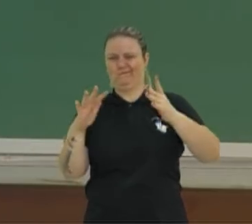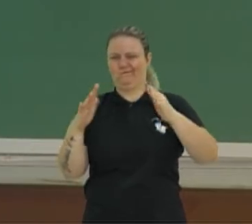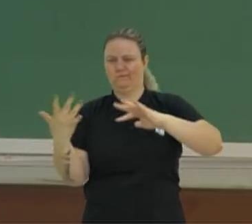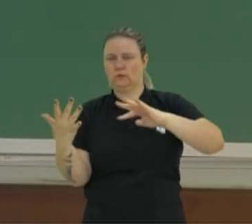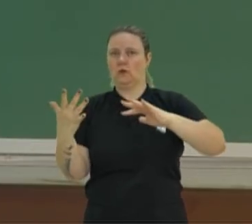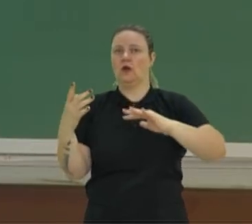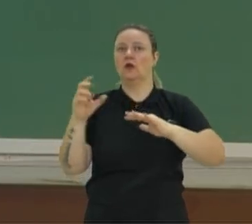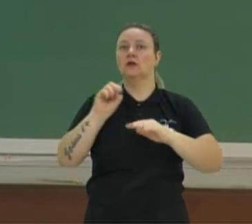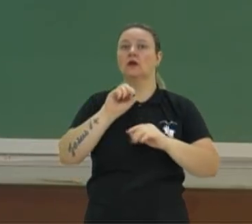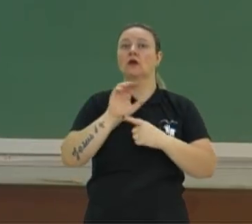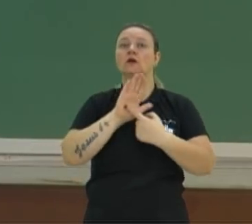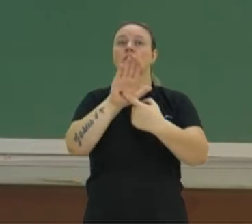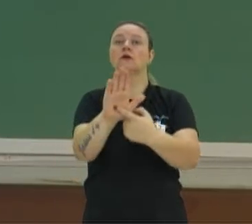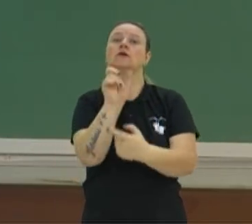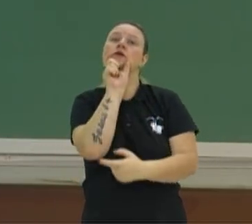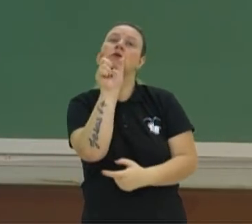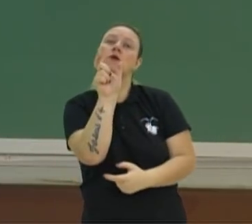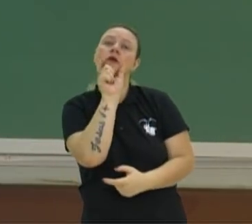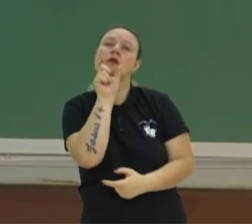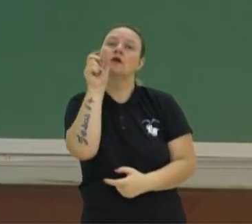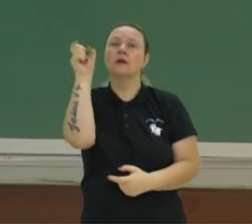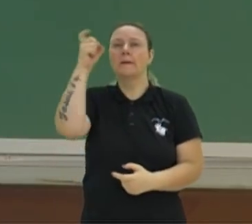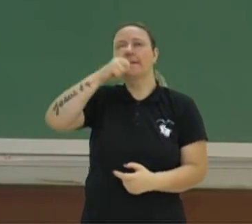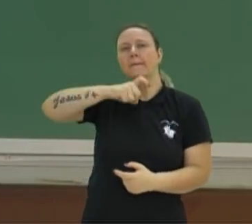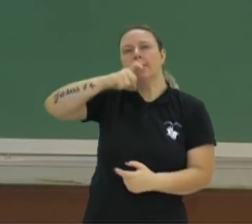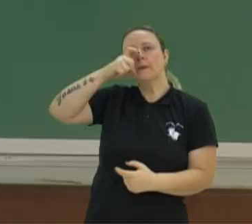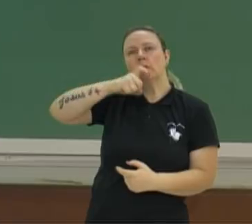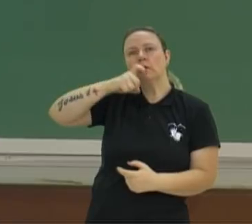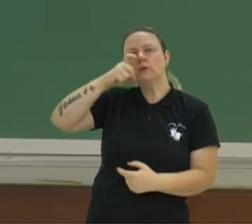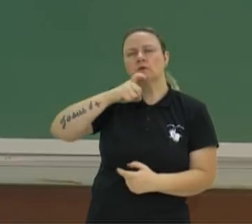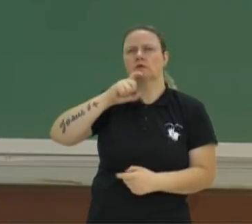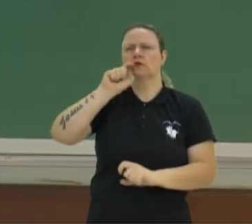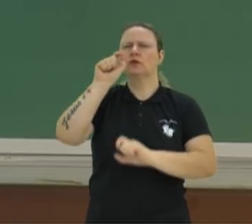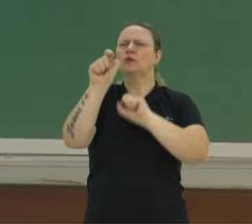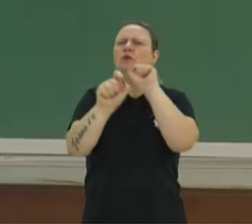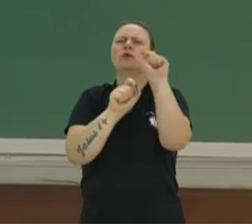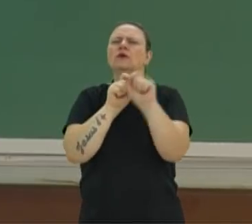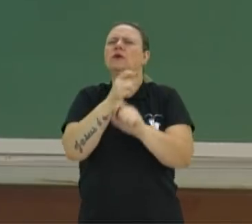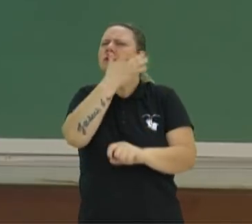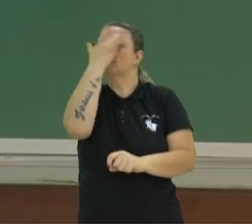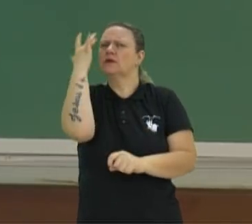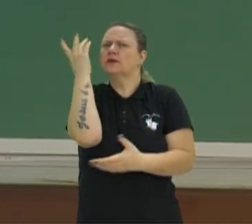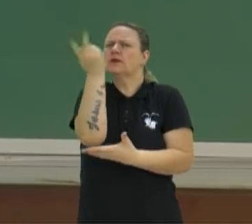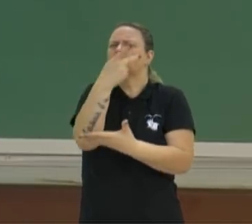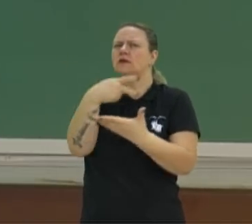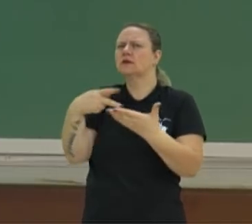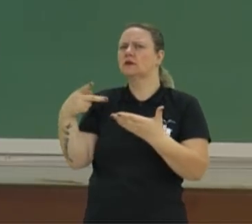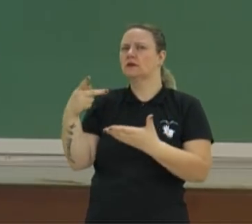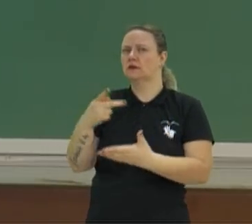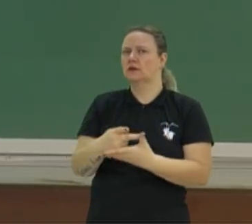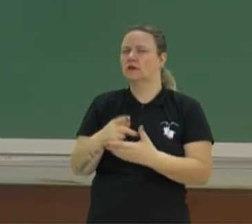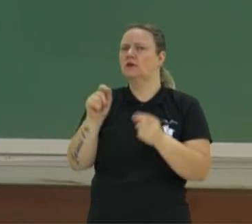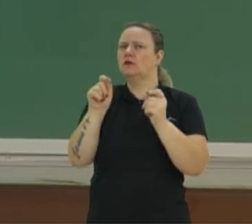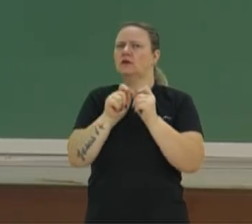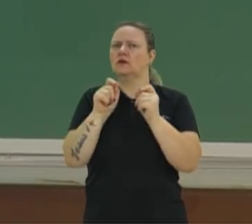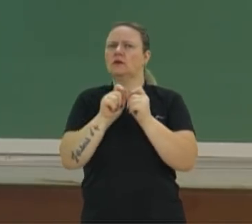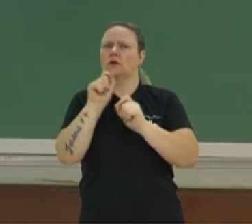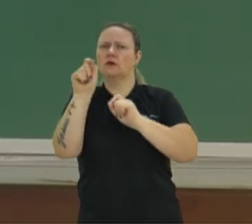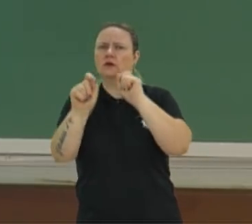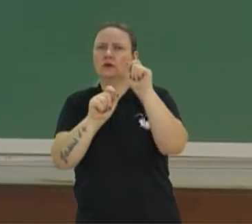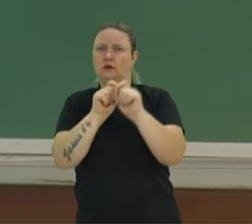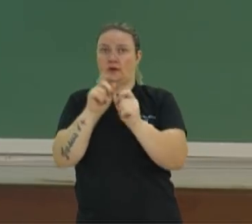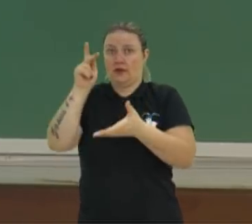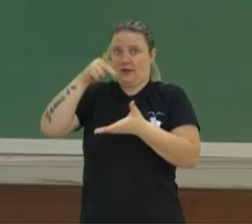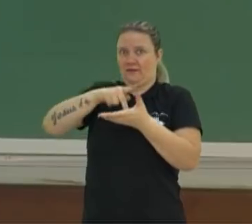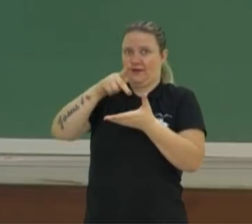é a crítica que o cartunista utilizou através desses elementos? Nós temos ali a verdade